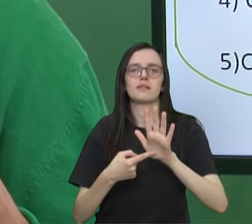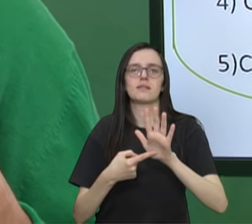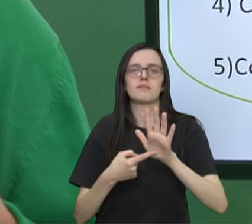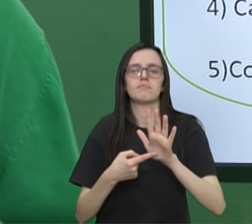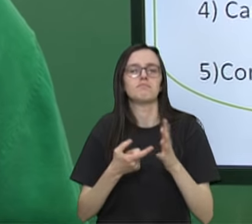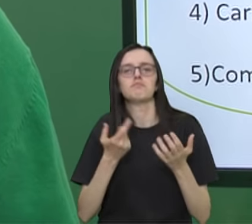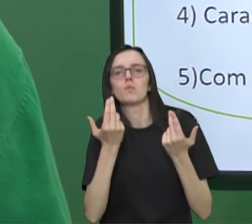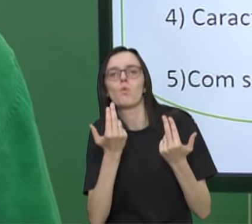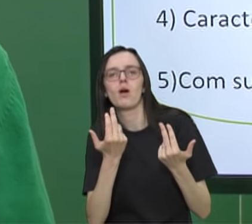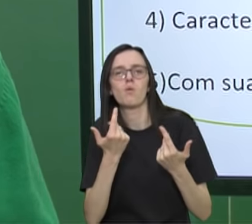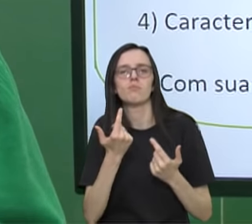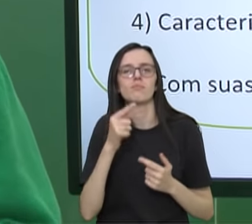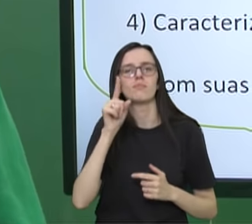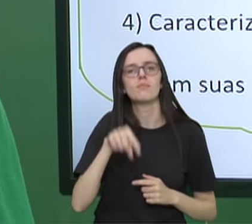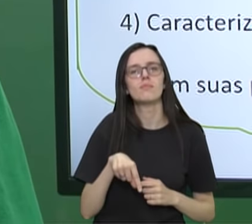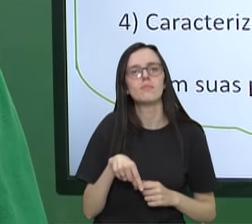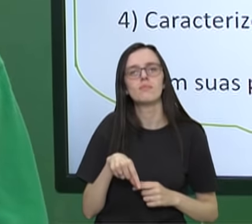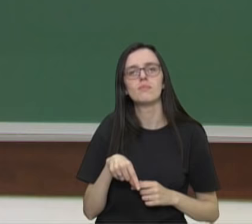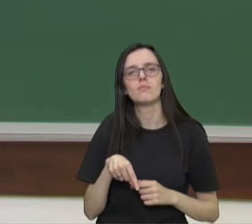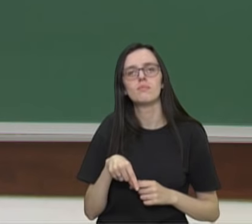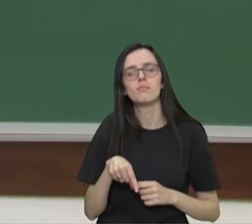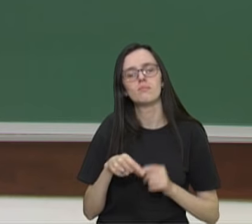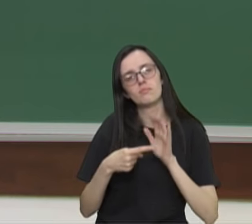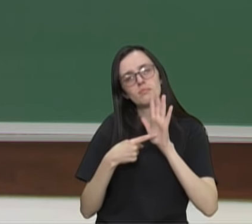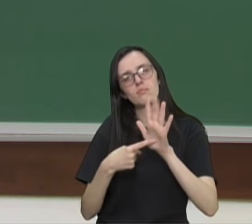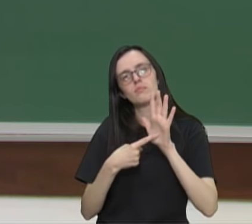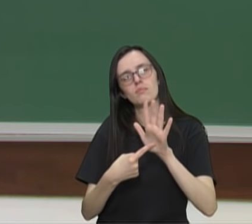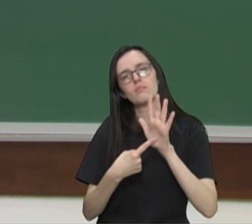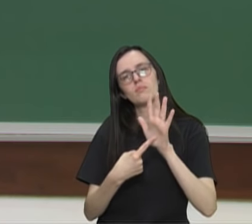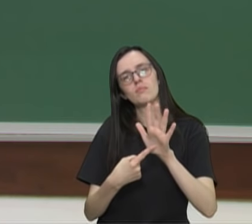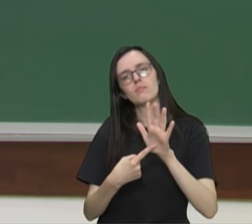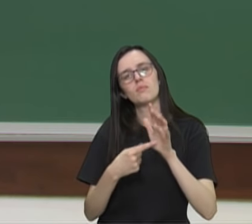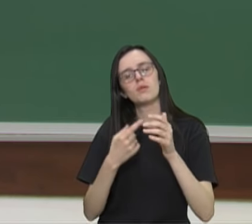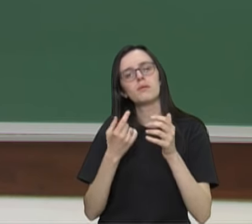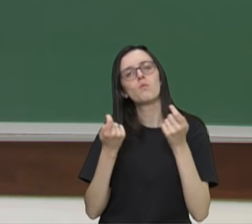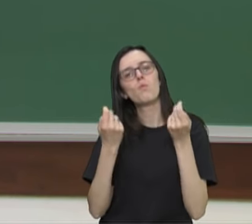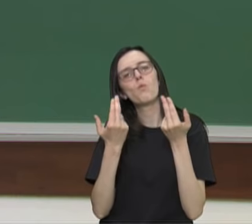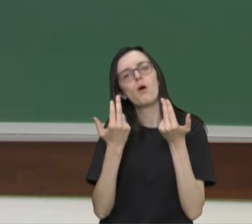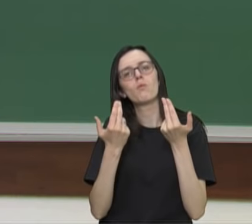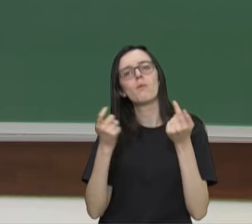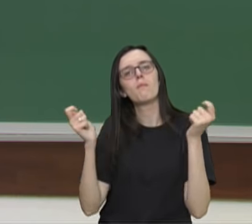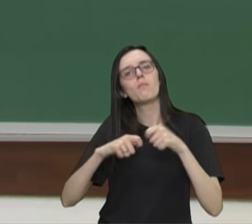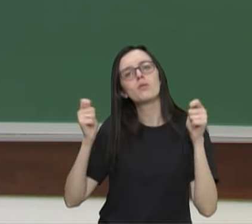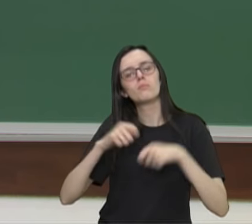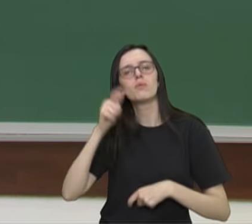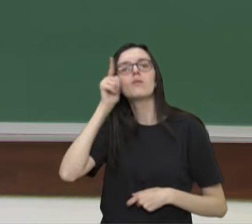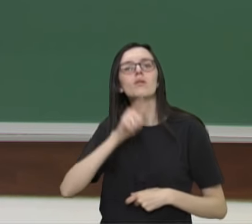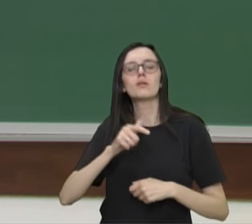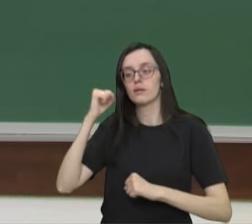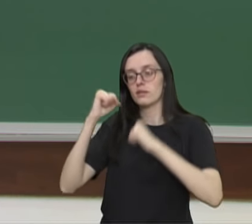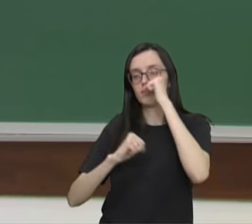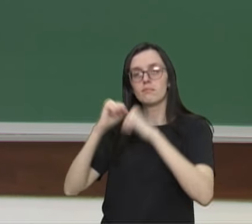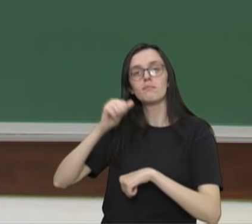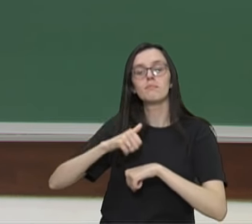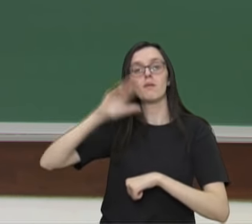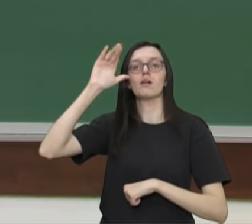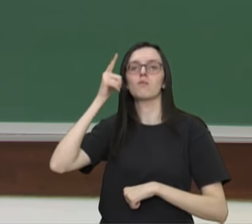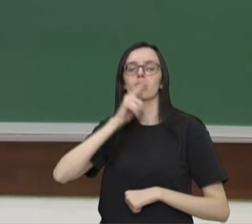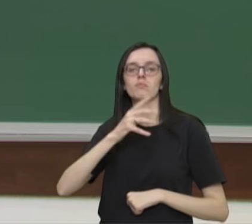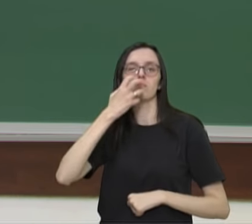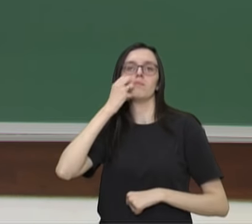um maior que apresentam aí maior possibilidades dessas indústrias conseguirem mais